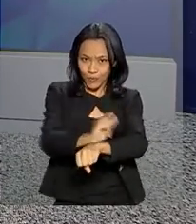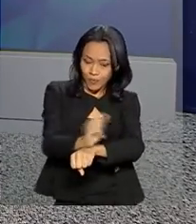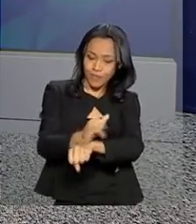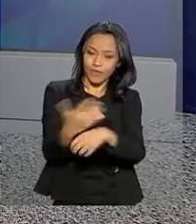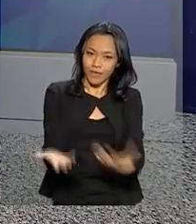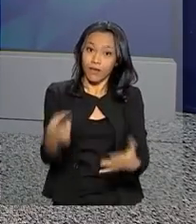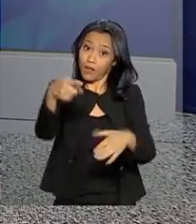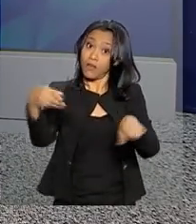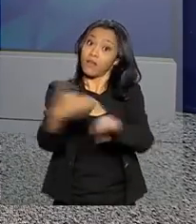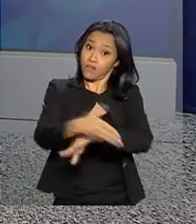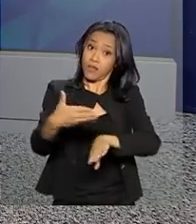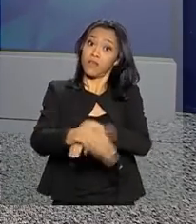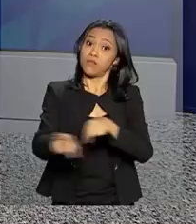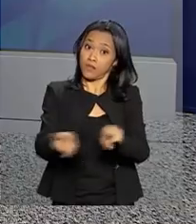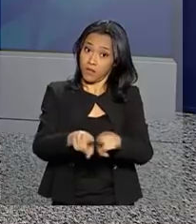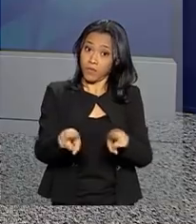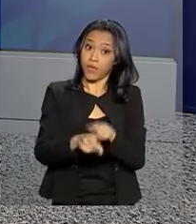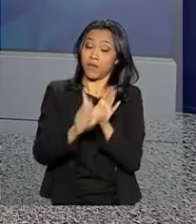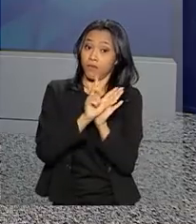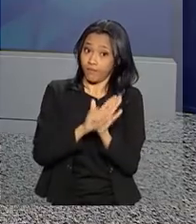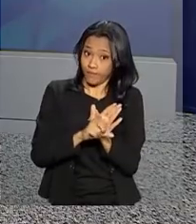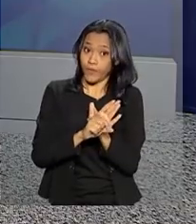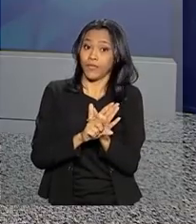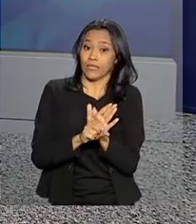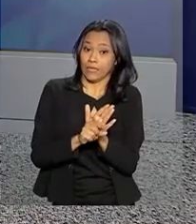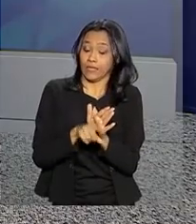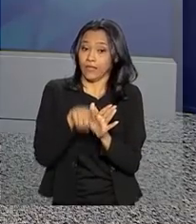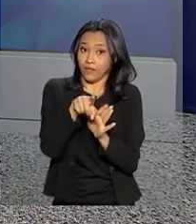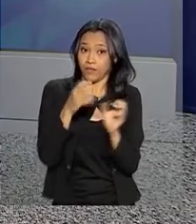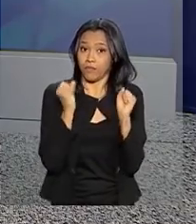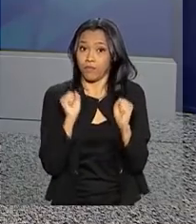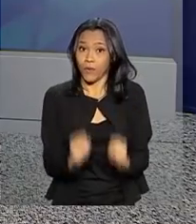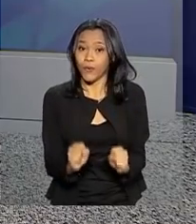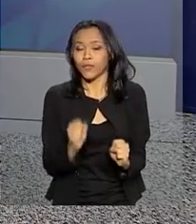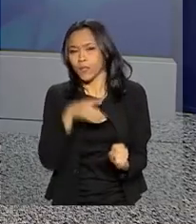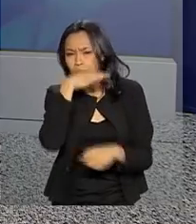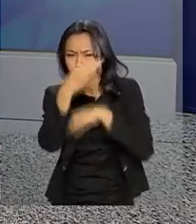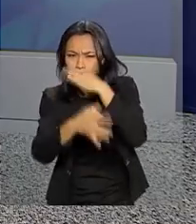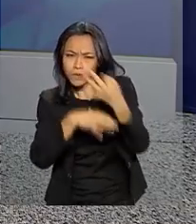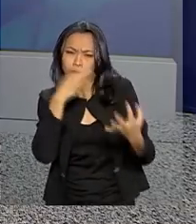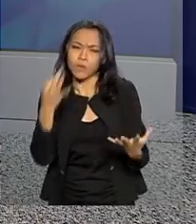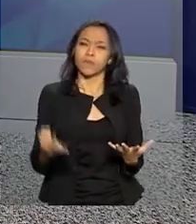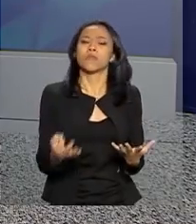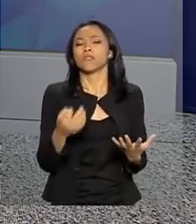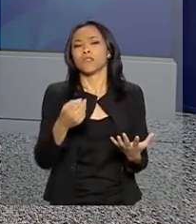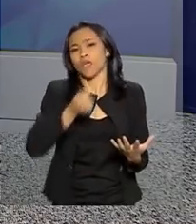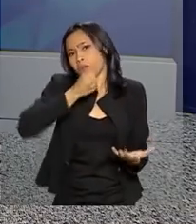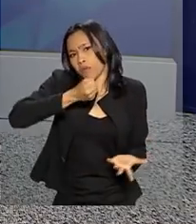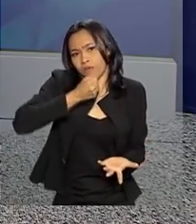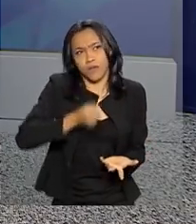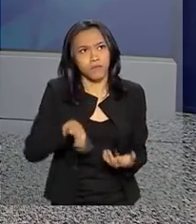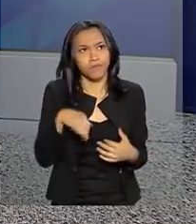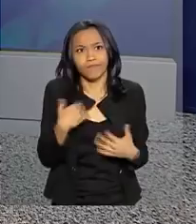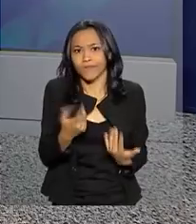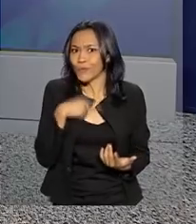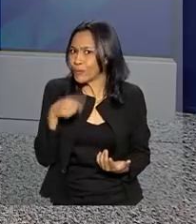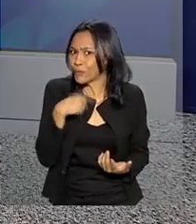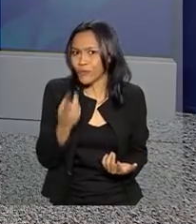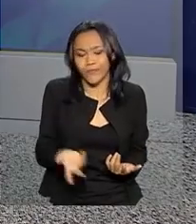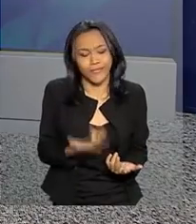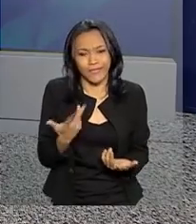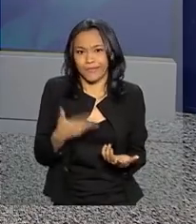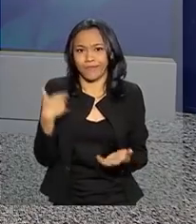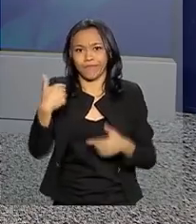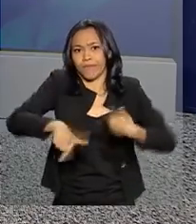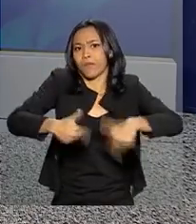Acesse também o nosso perfil no Twitter. E você pode mandar suas sugestões de reportagens ou dúvidas sobre programas e